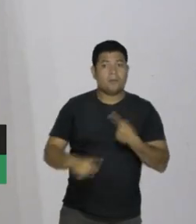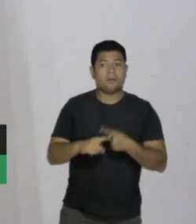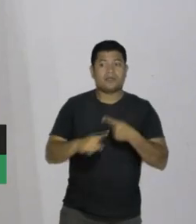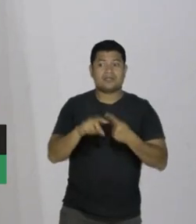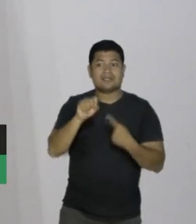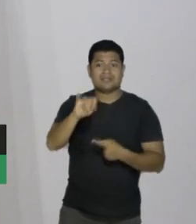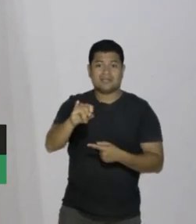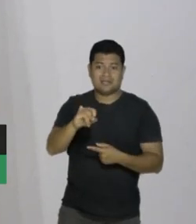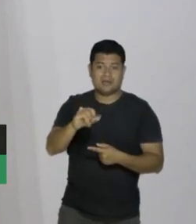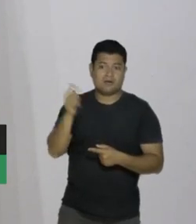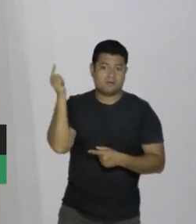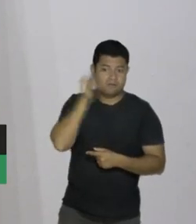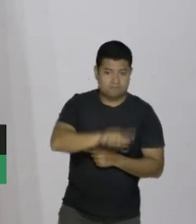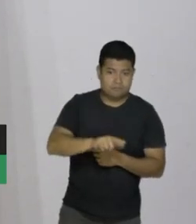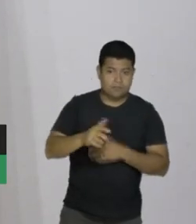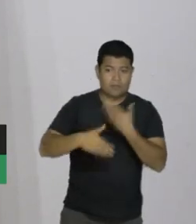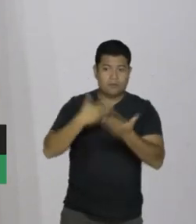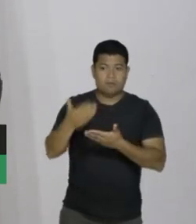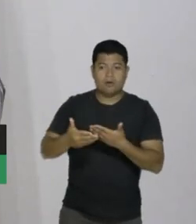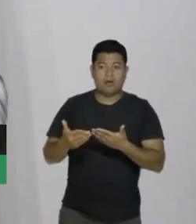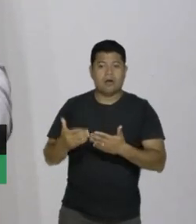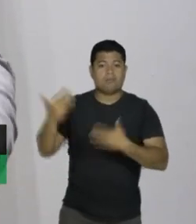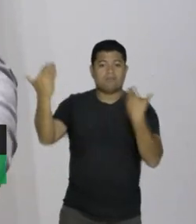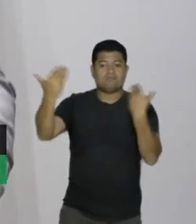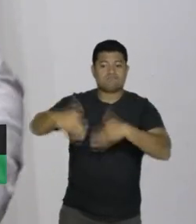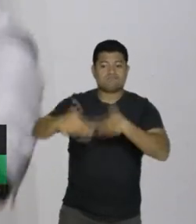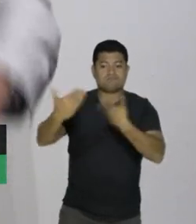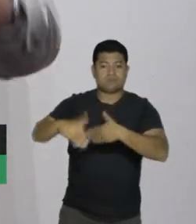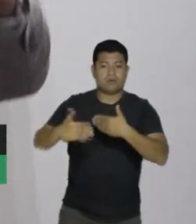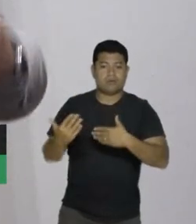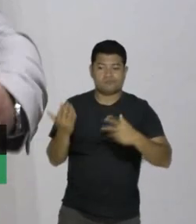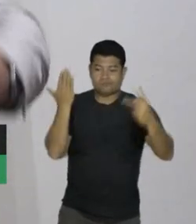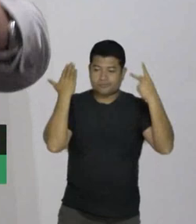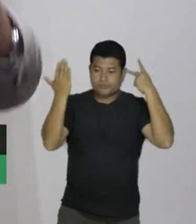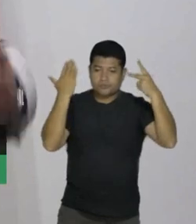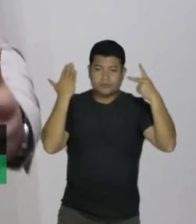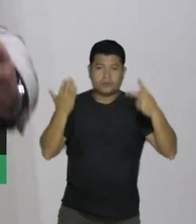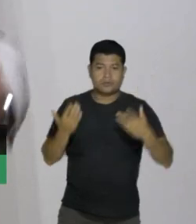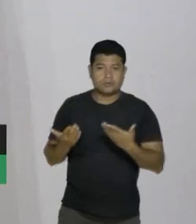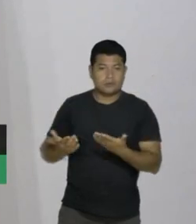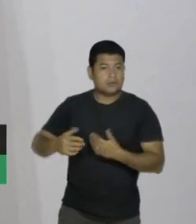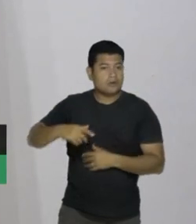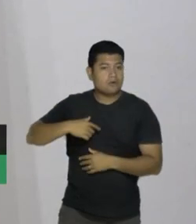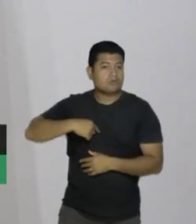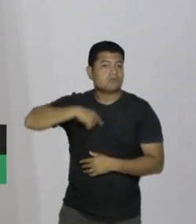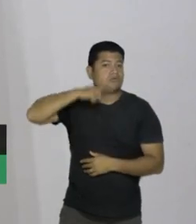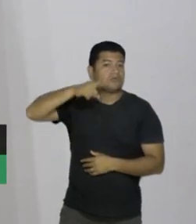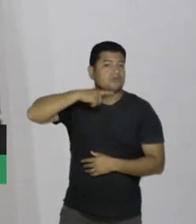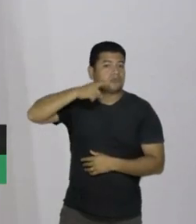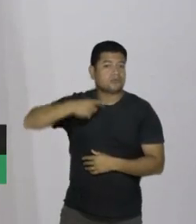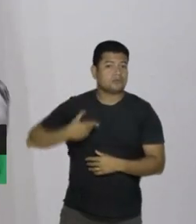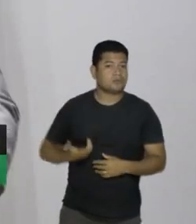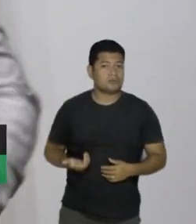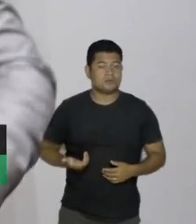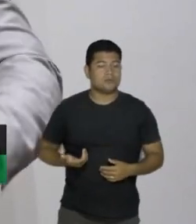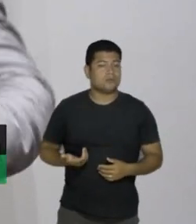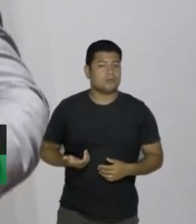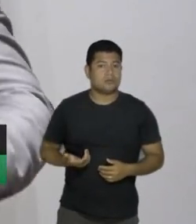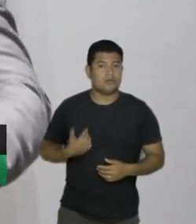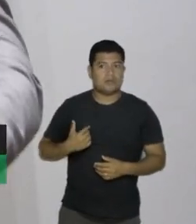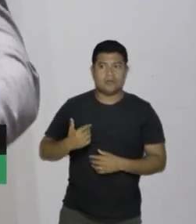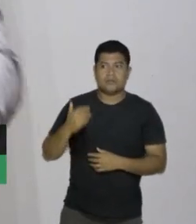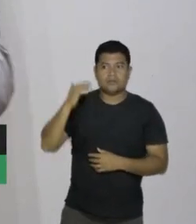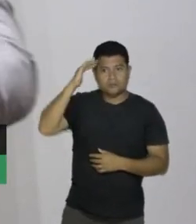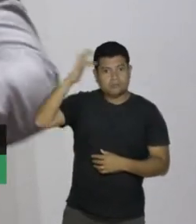tem o psicotécnico que vocês Definitivamente não passariam vocês imaginam o Lula uma Dilma